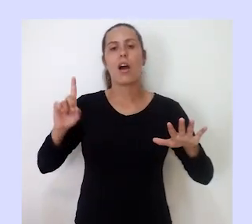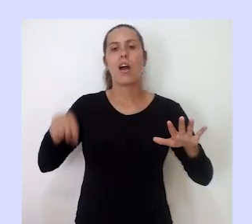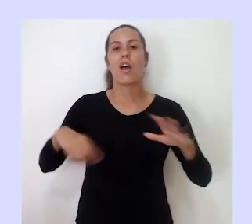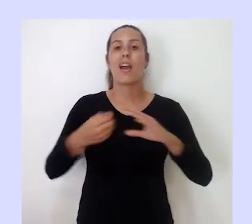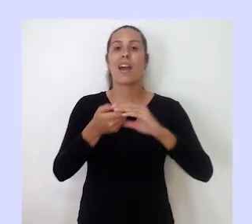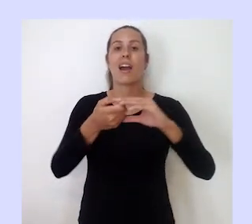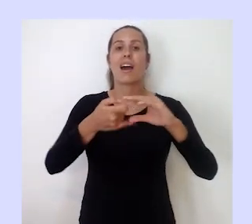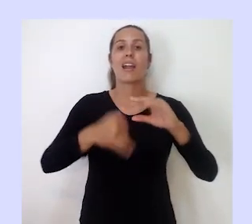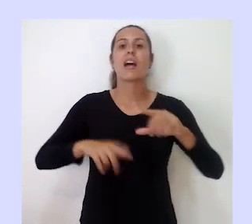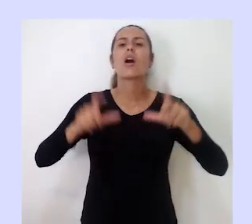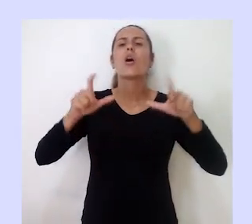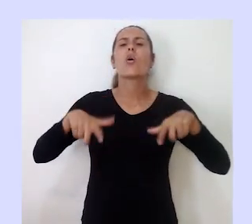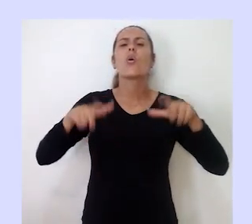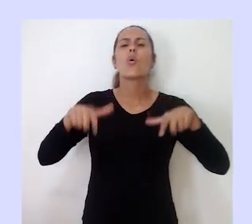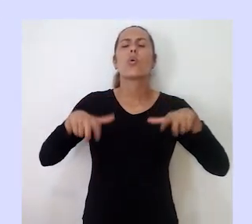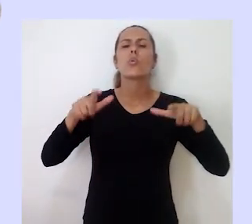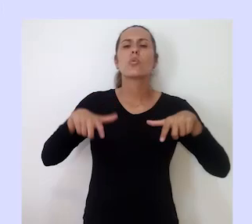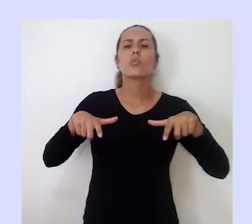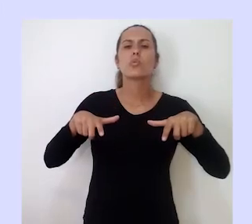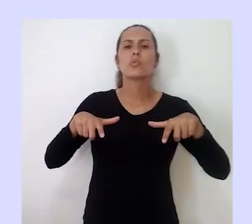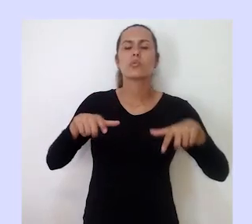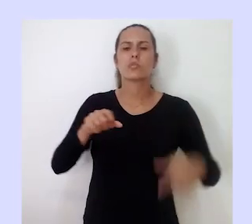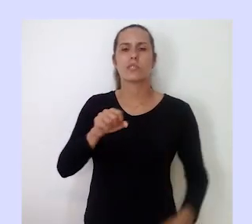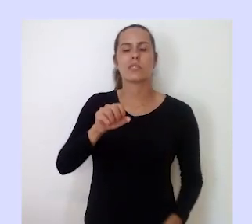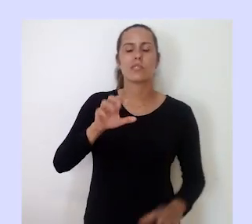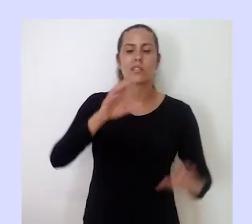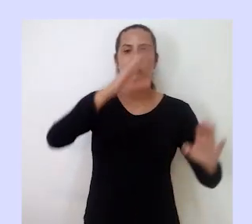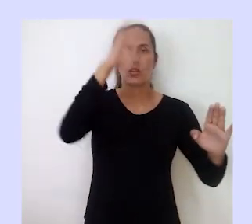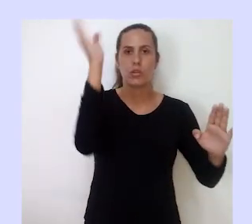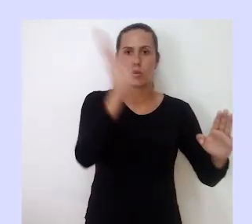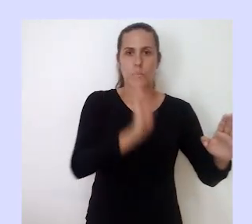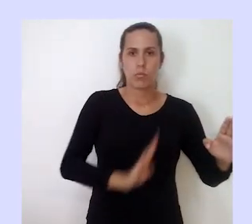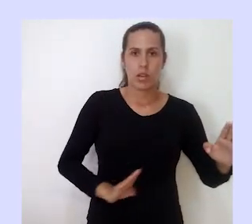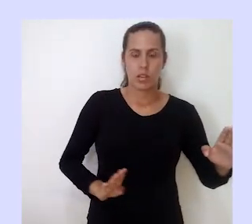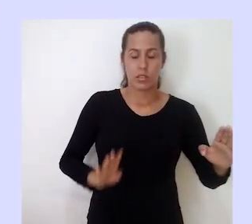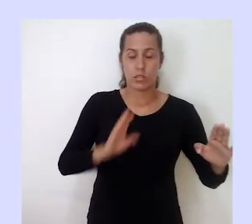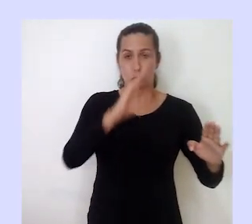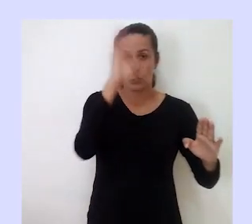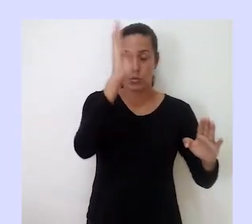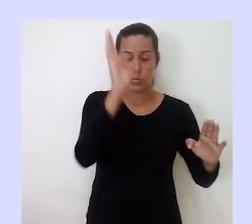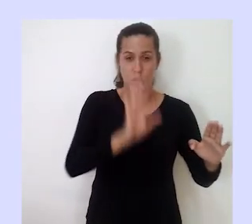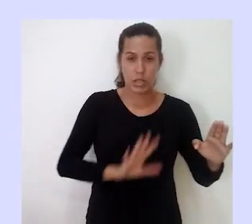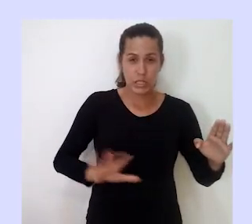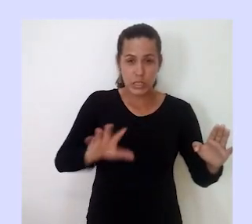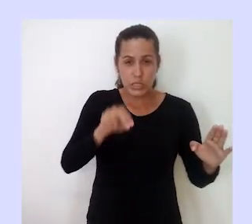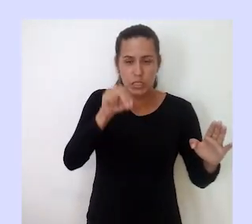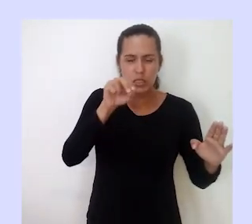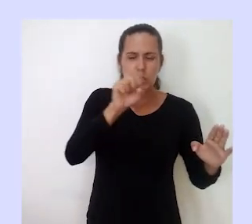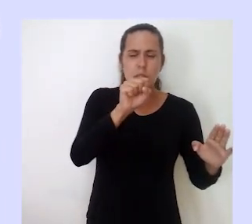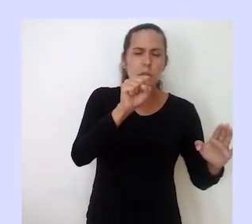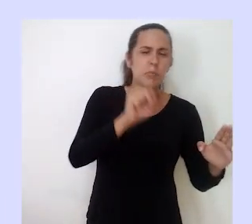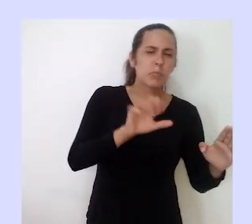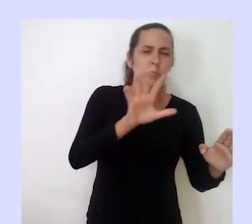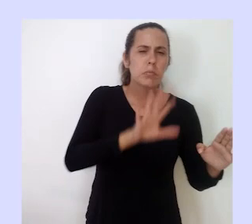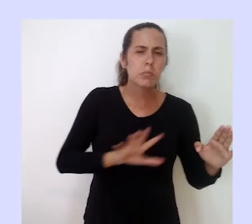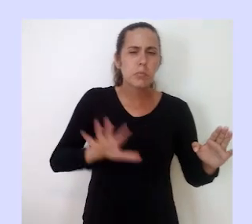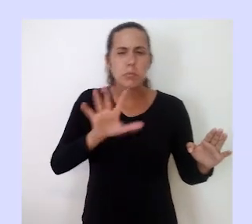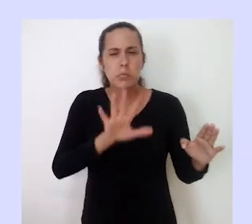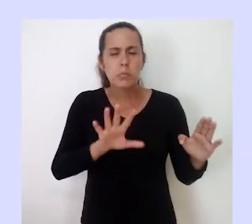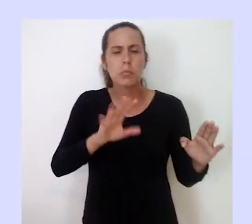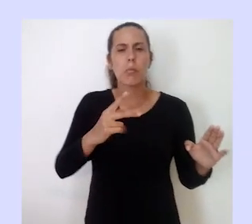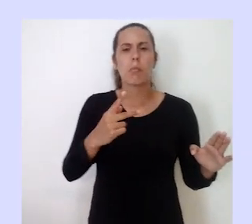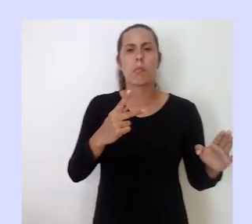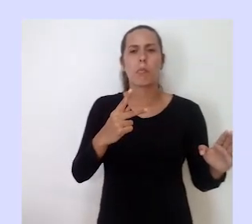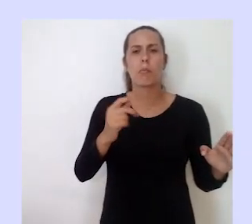do Cerrado, da região centro-oeste lá do nosso país, Pantanal, Mato